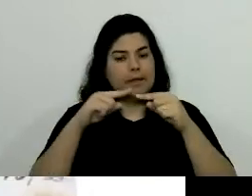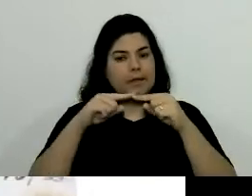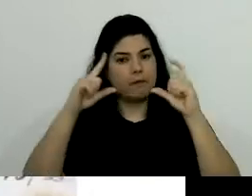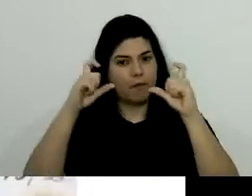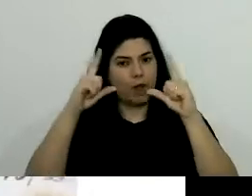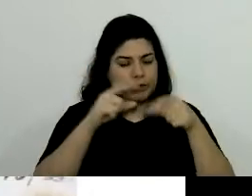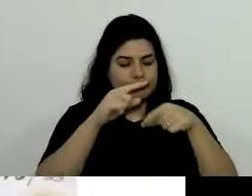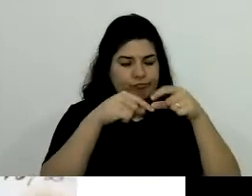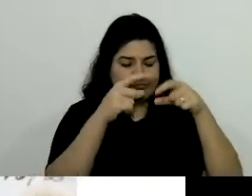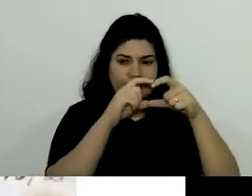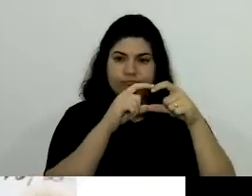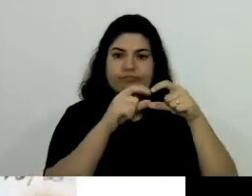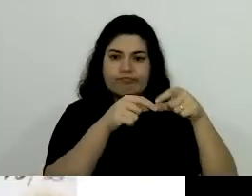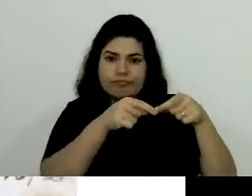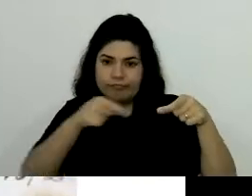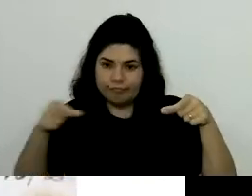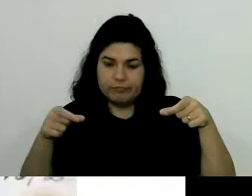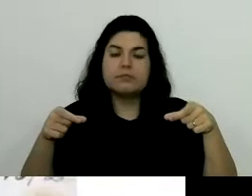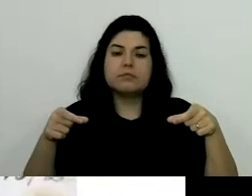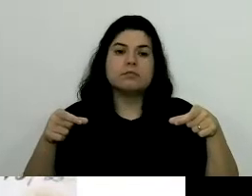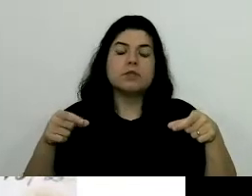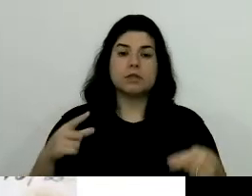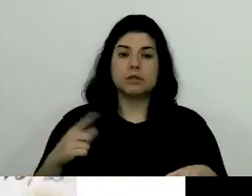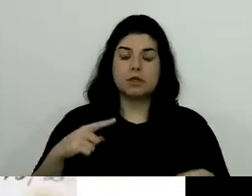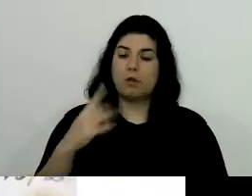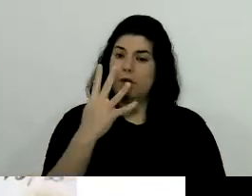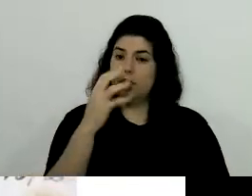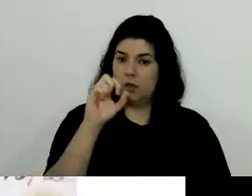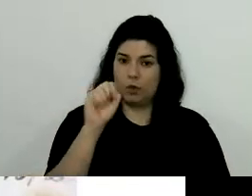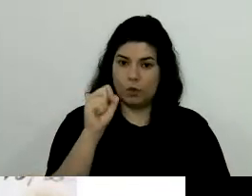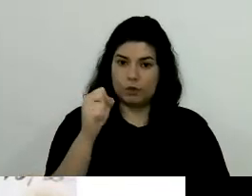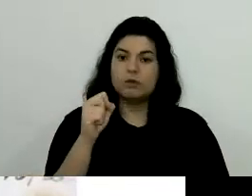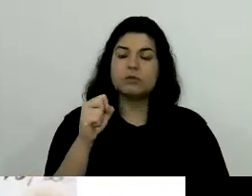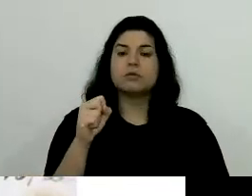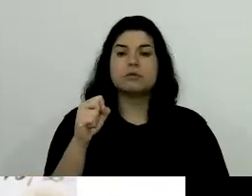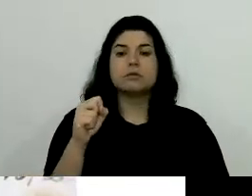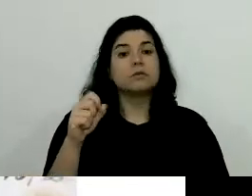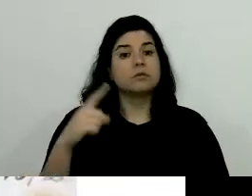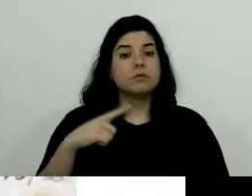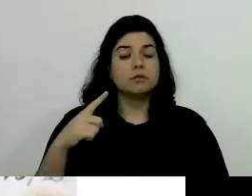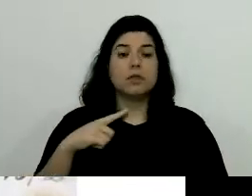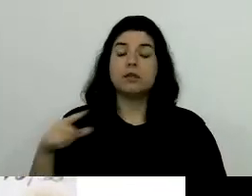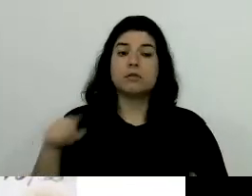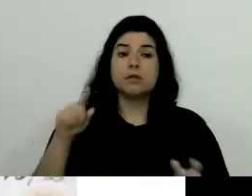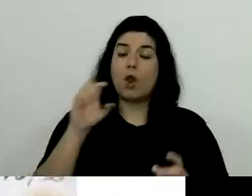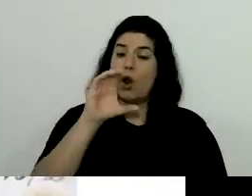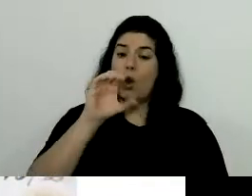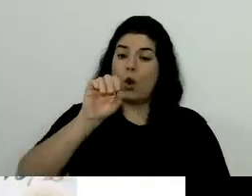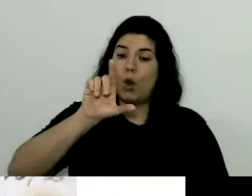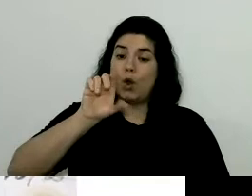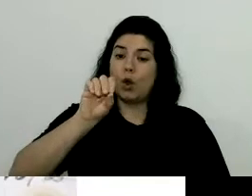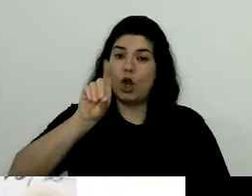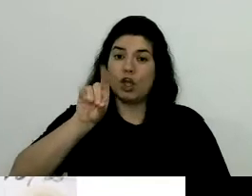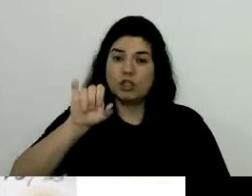de vidro. Dos negativos de vidro, nós só temos 48 em colóide, que é uma técnica rara, né?